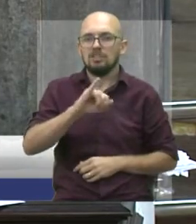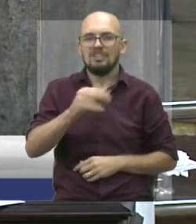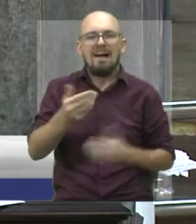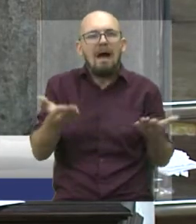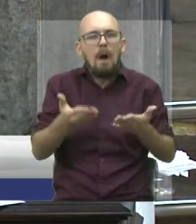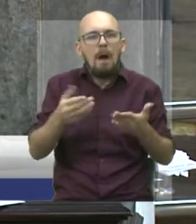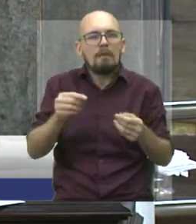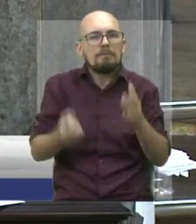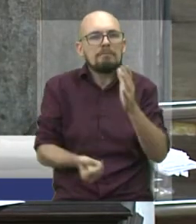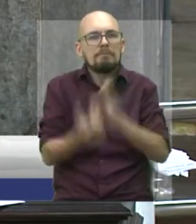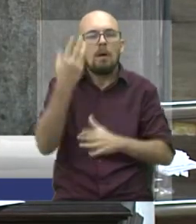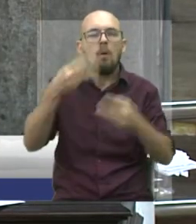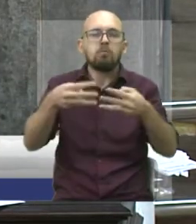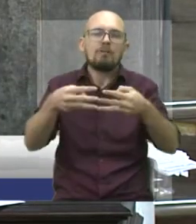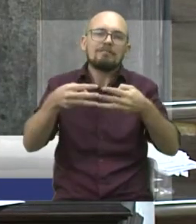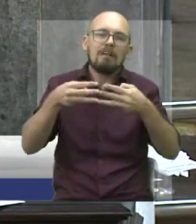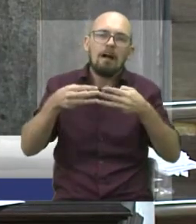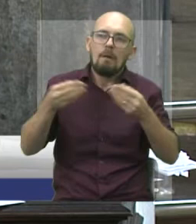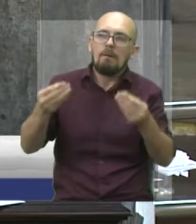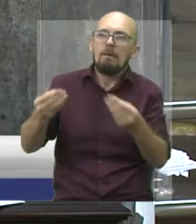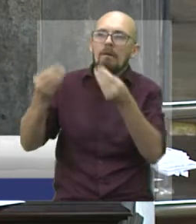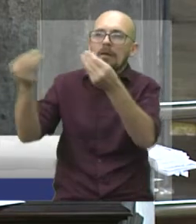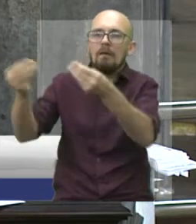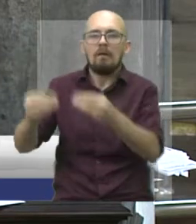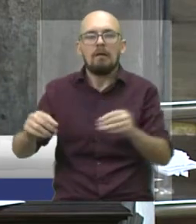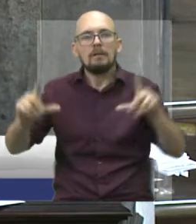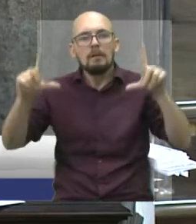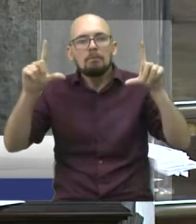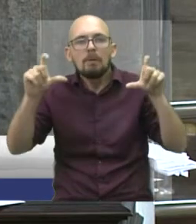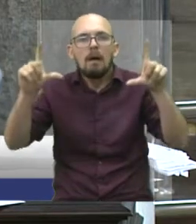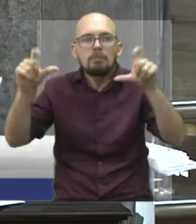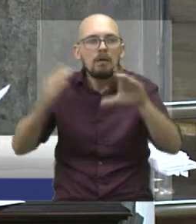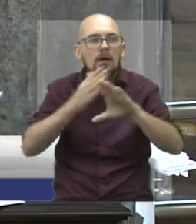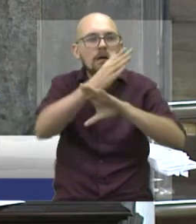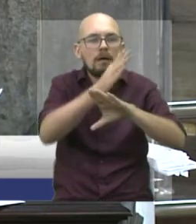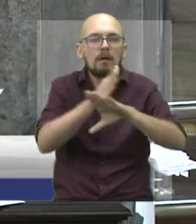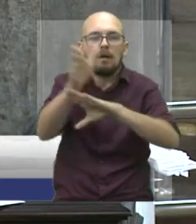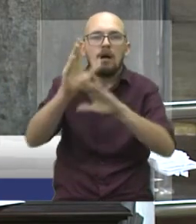moção, ficar tirando foto em evento,